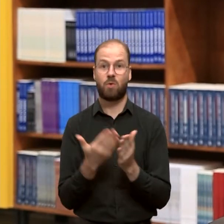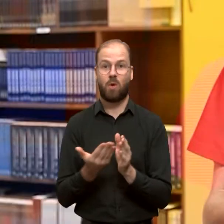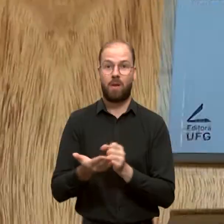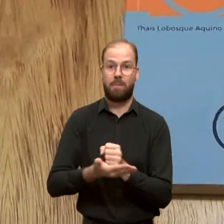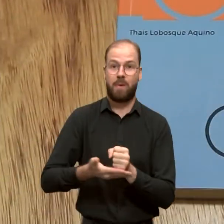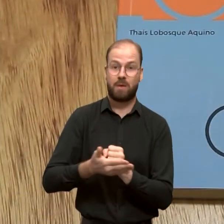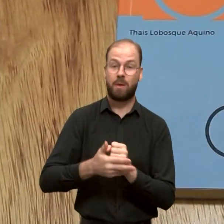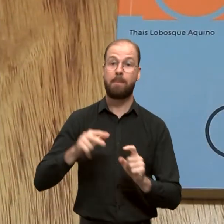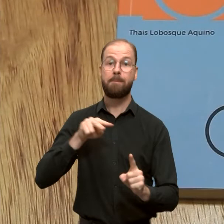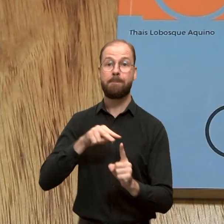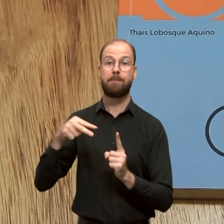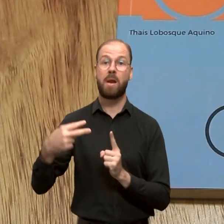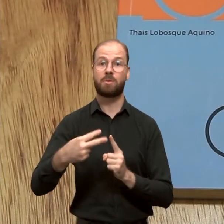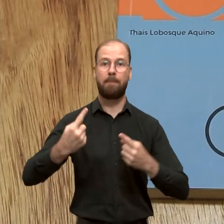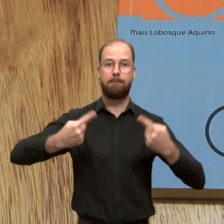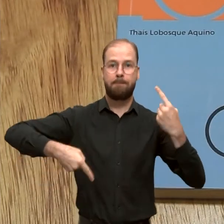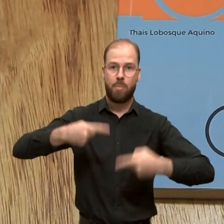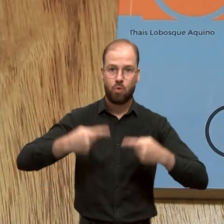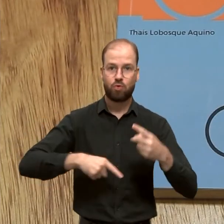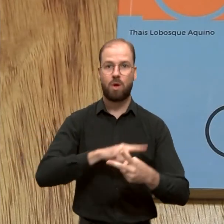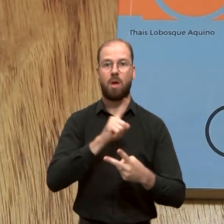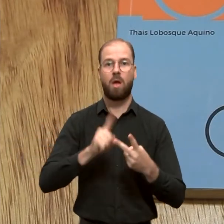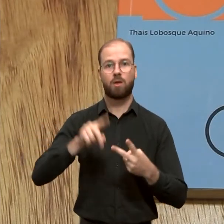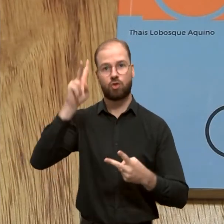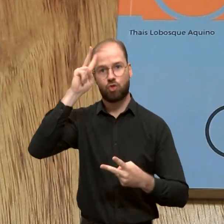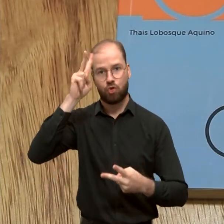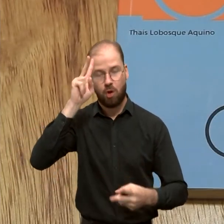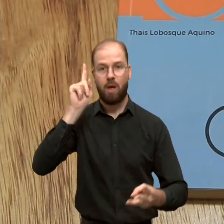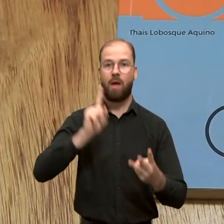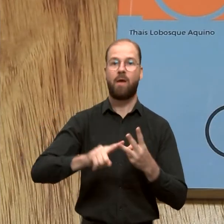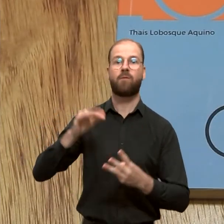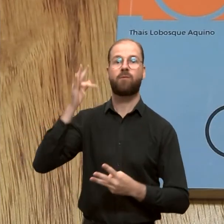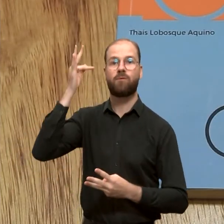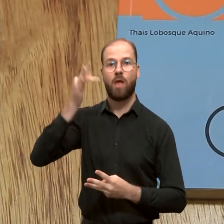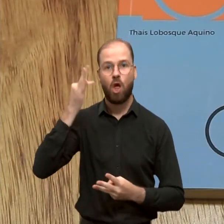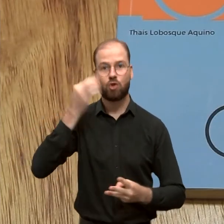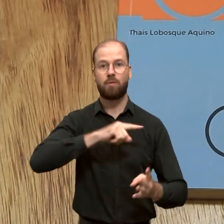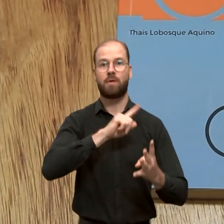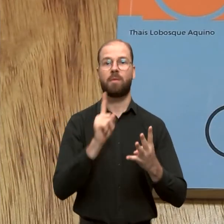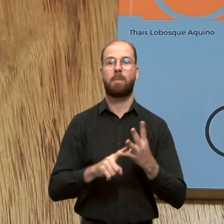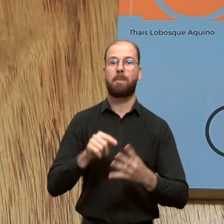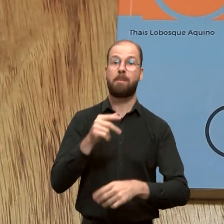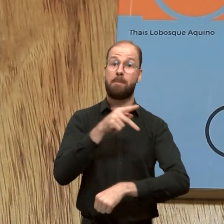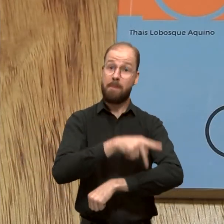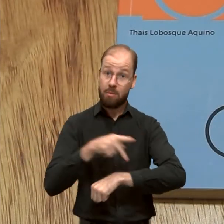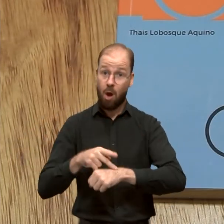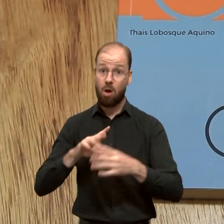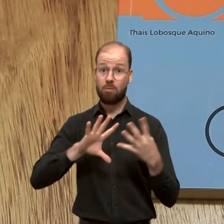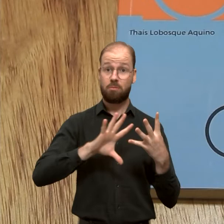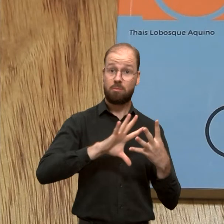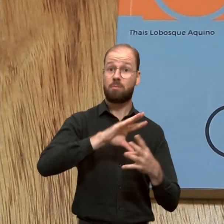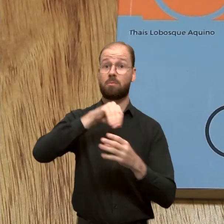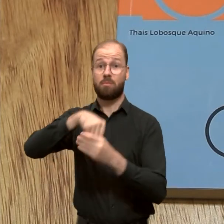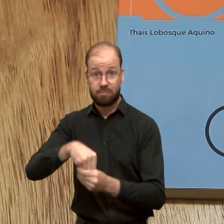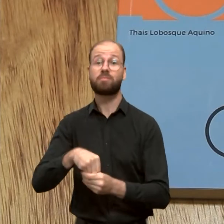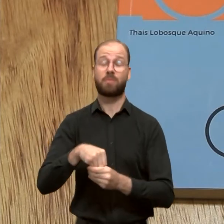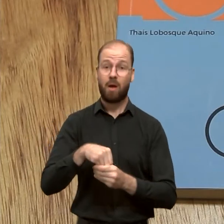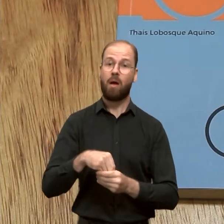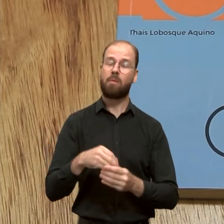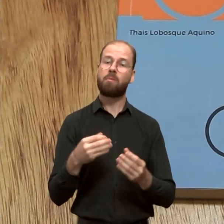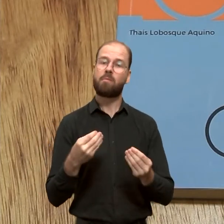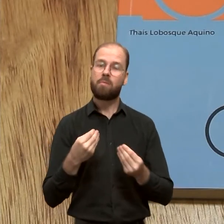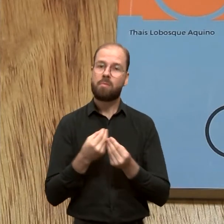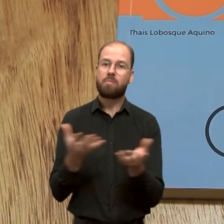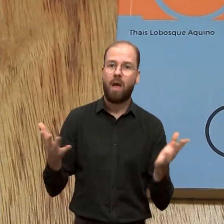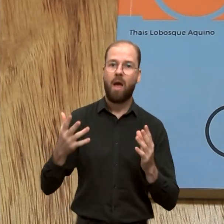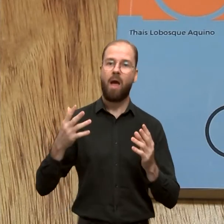perspectiva política, histórica, filosófica e pedagógica que pretende gerar reflexões voltadas